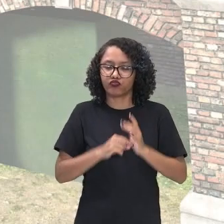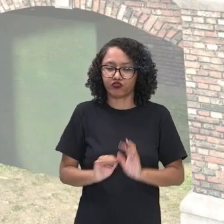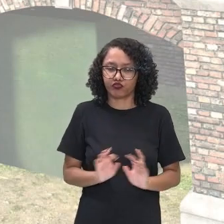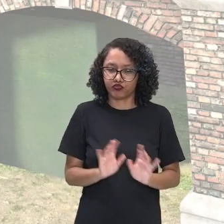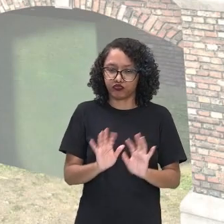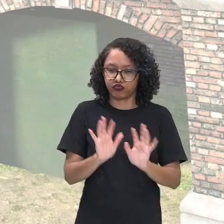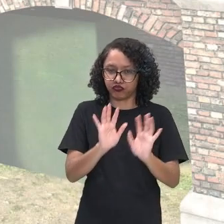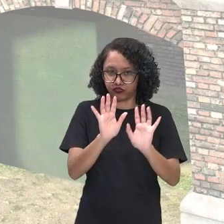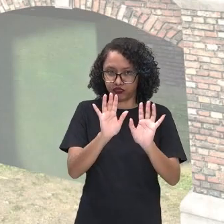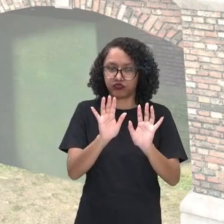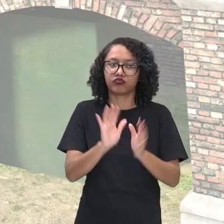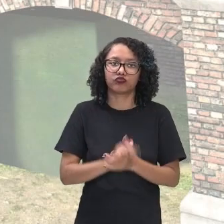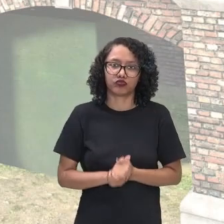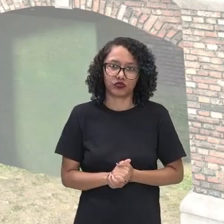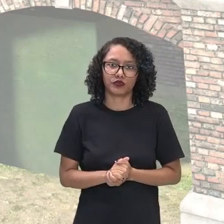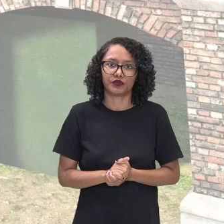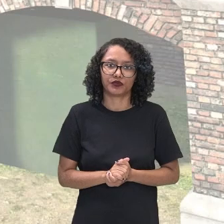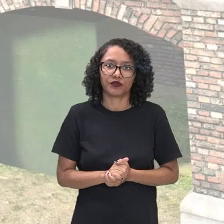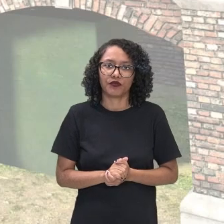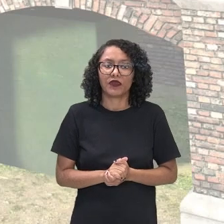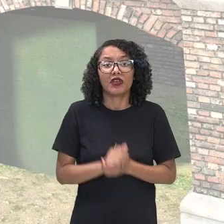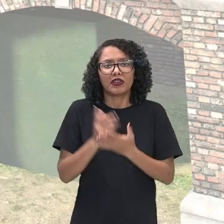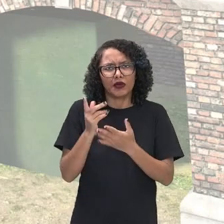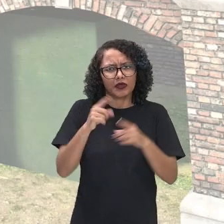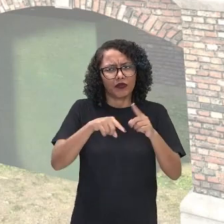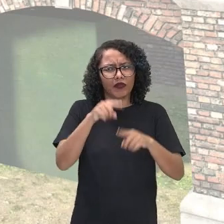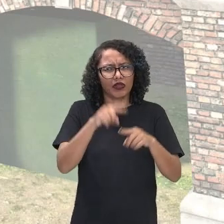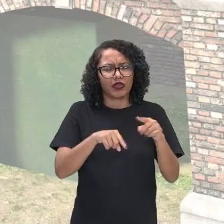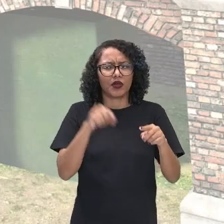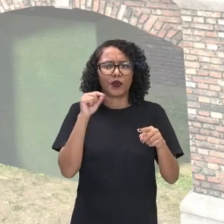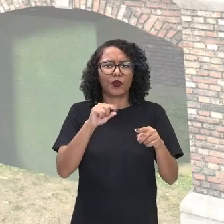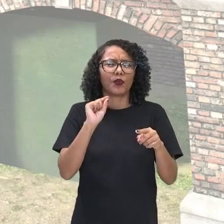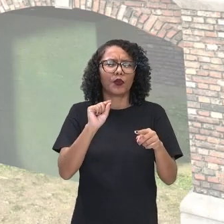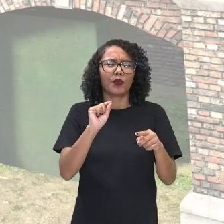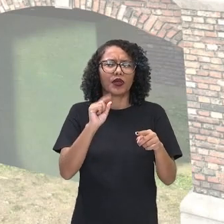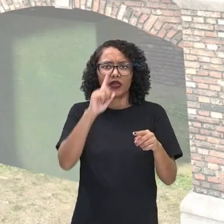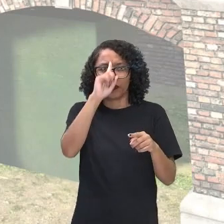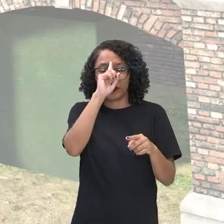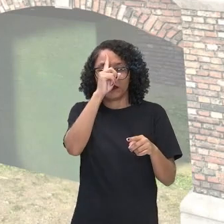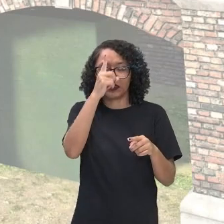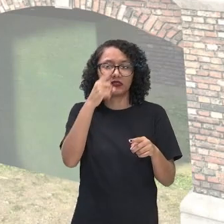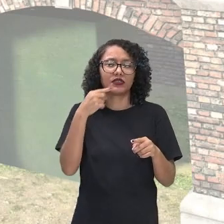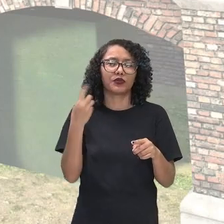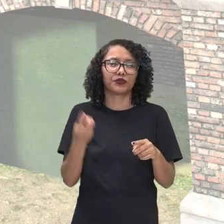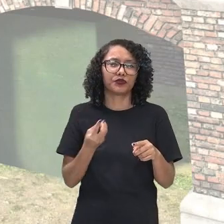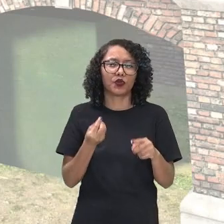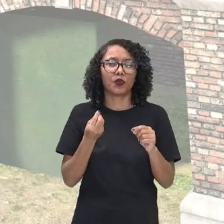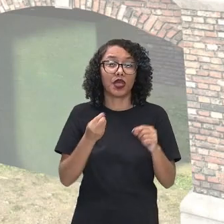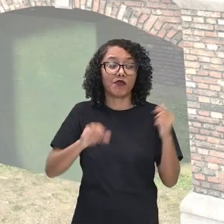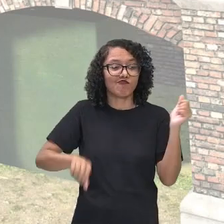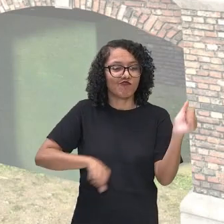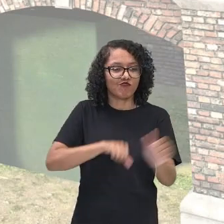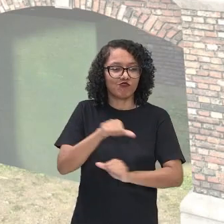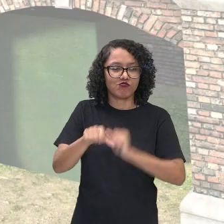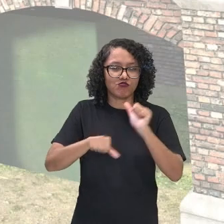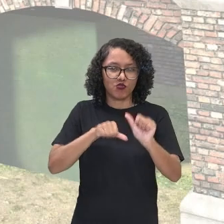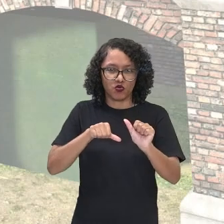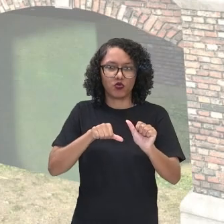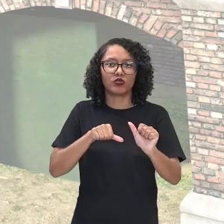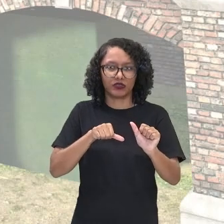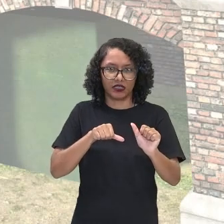James Watt, ela foi uma invenção que ela vai revolucionar